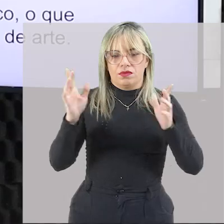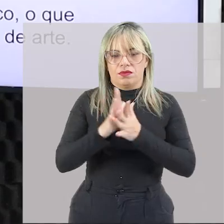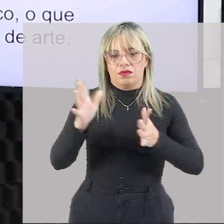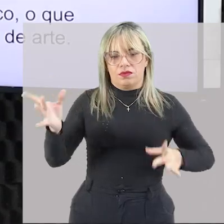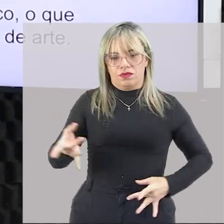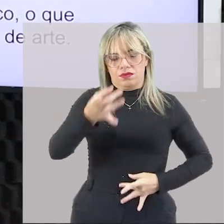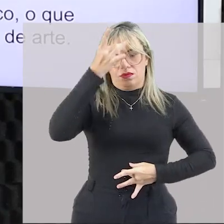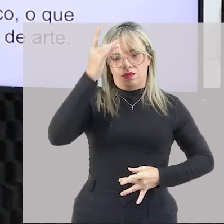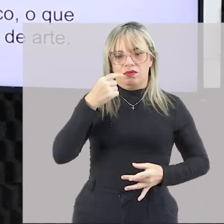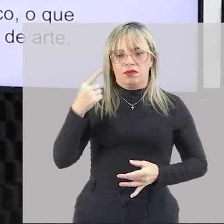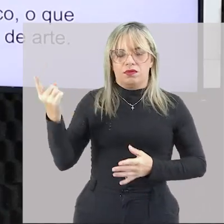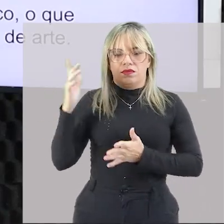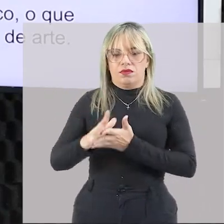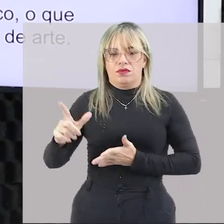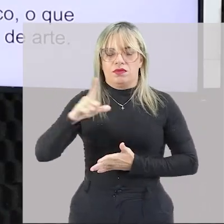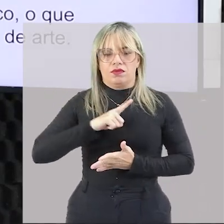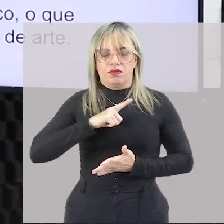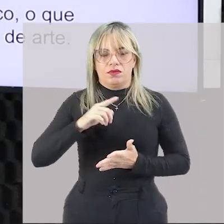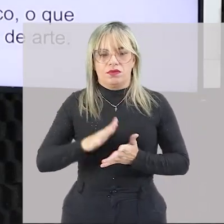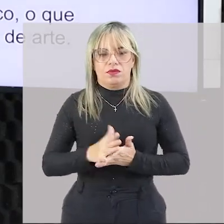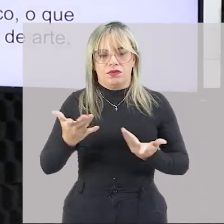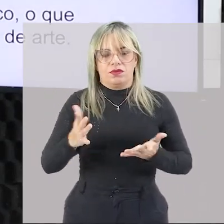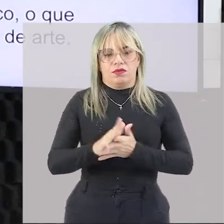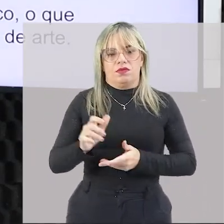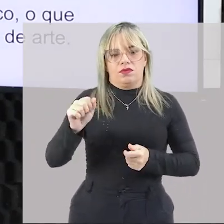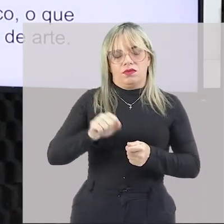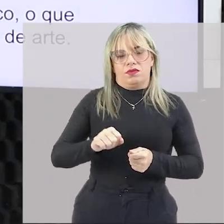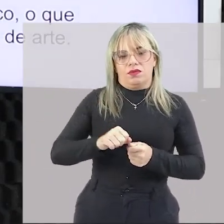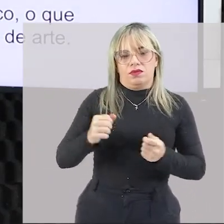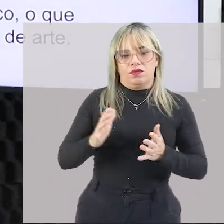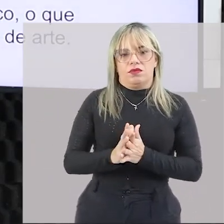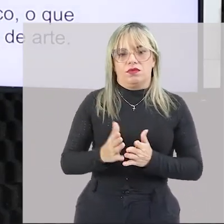nesse caso, tem a presença de outra pessoa. Então a